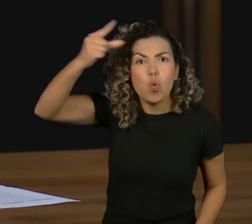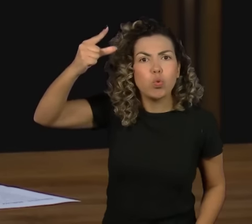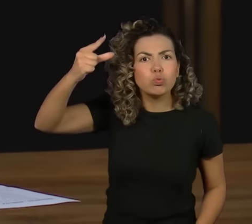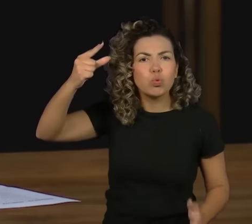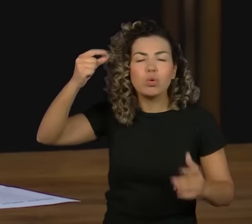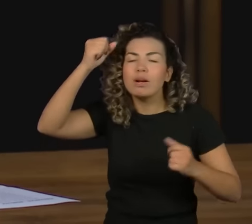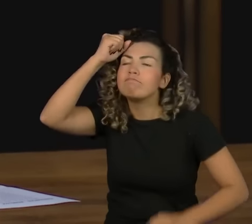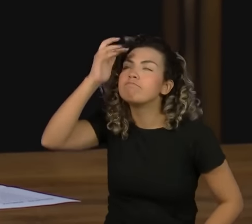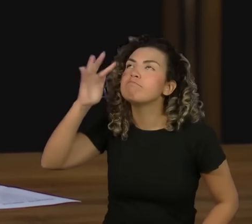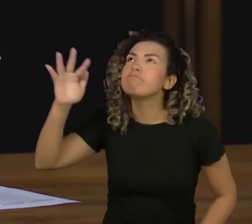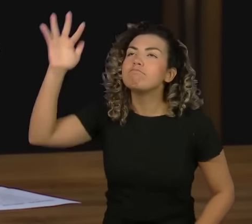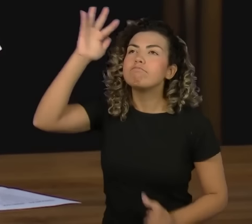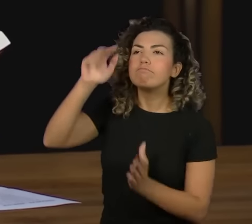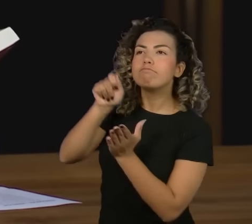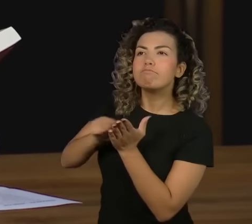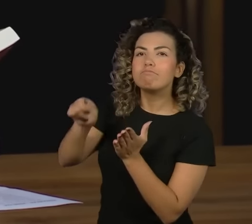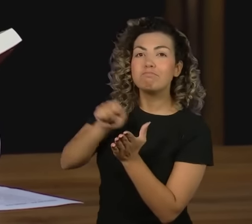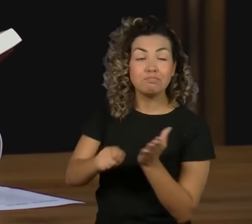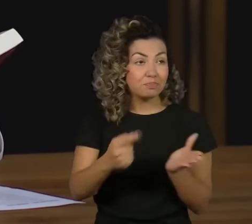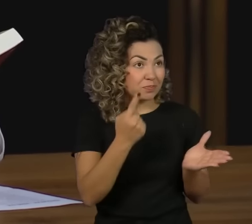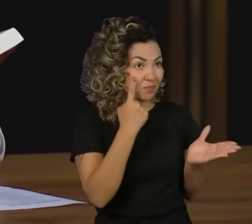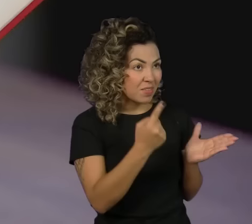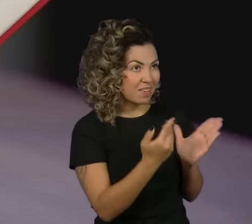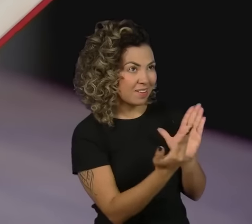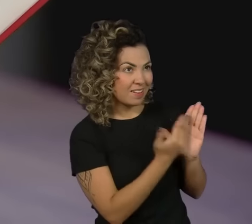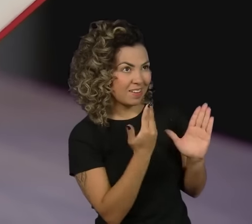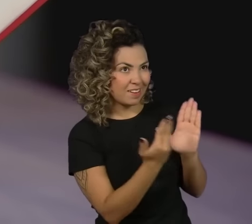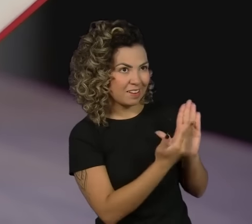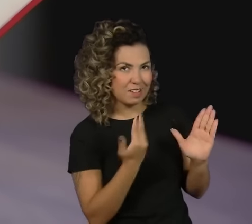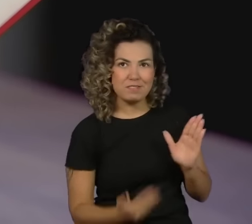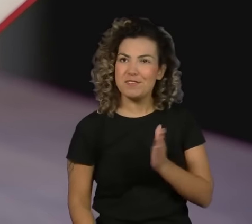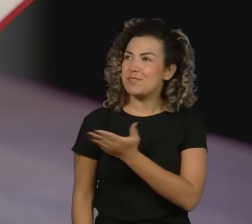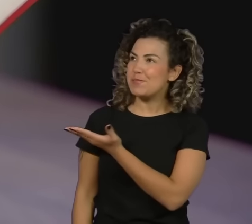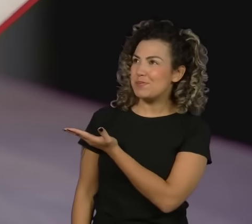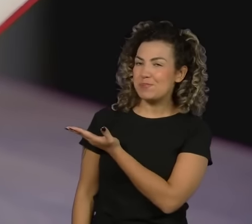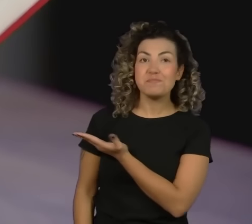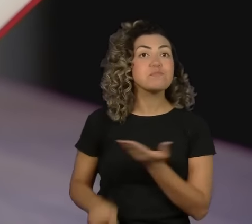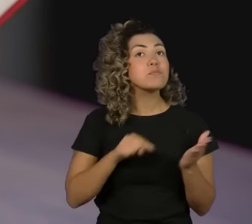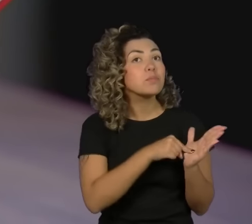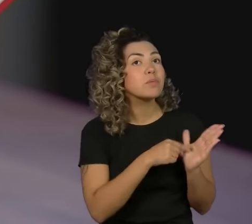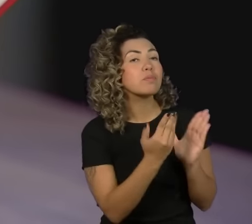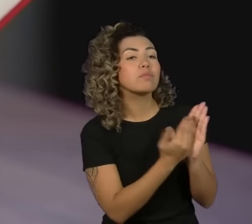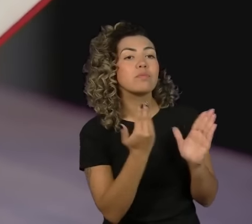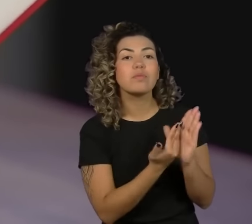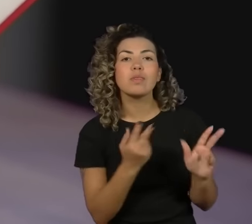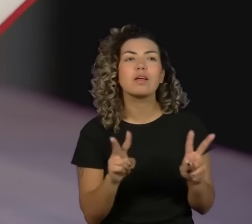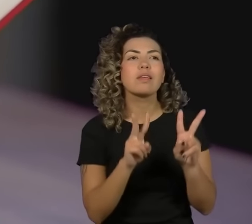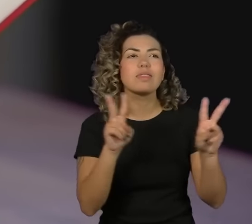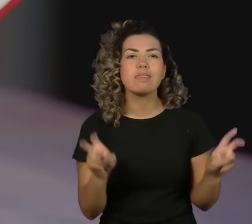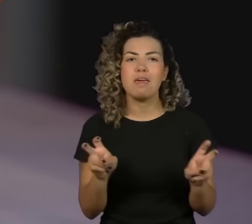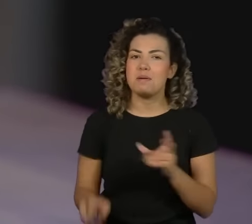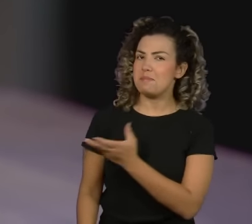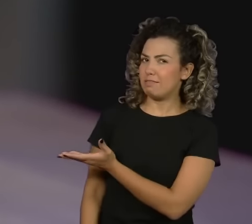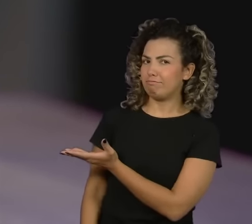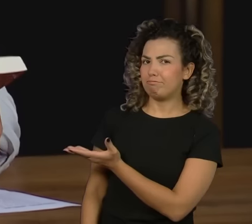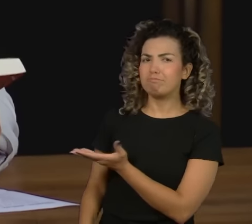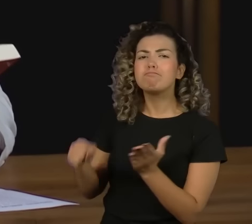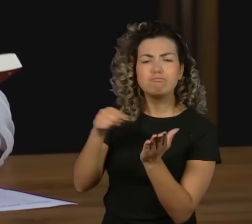esse livro que eu estou aqui em minhas mãos, Skylab, a melodia trágica, o que você traz